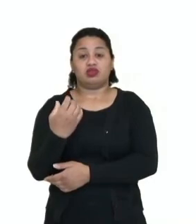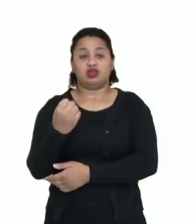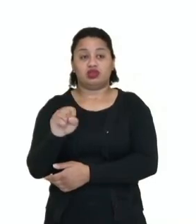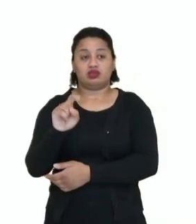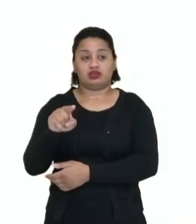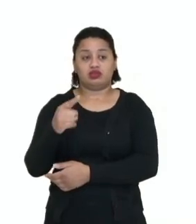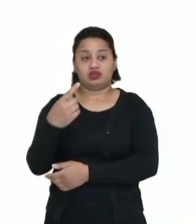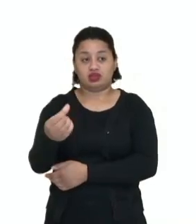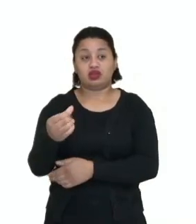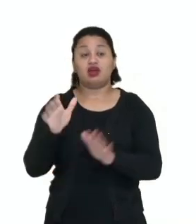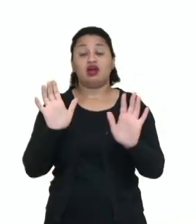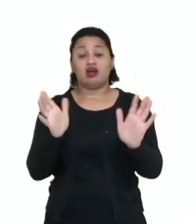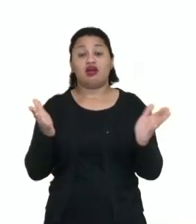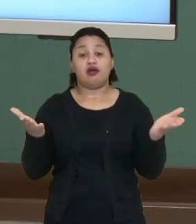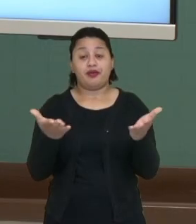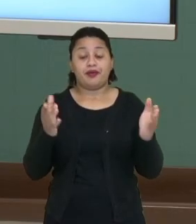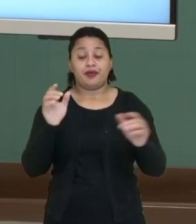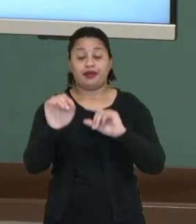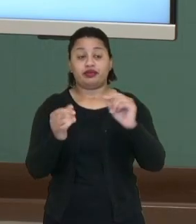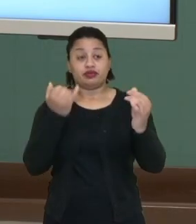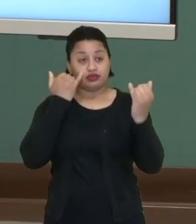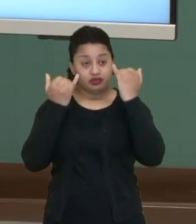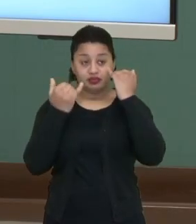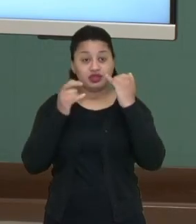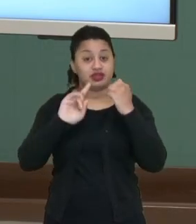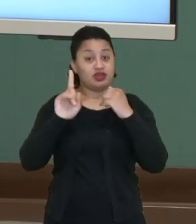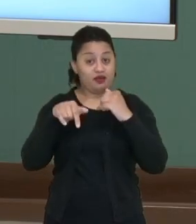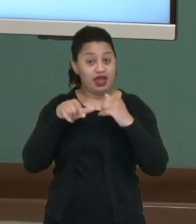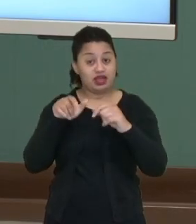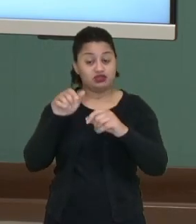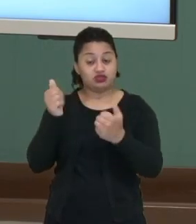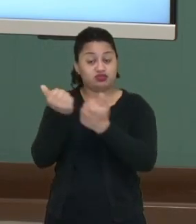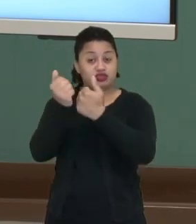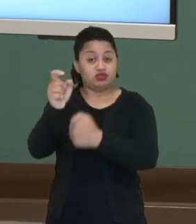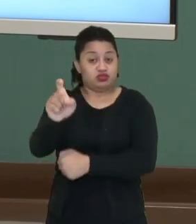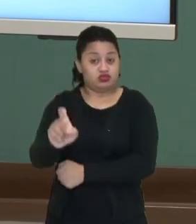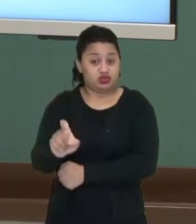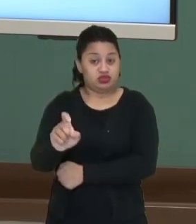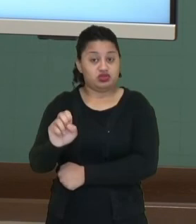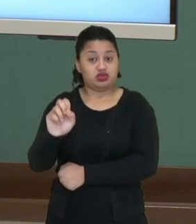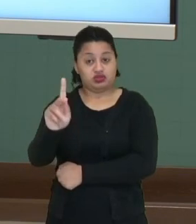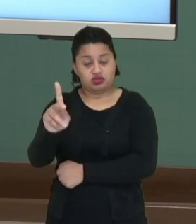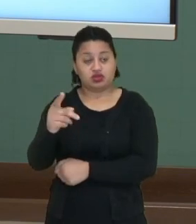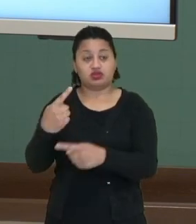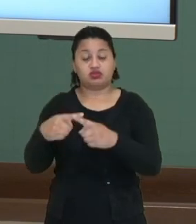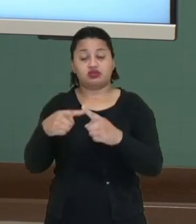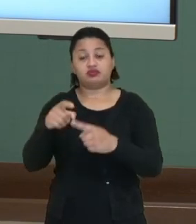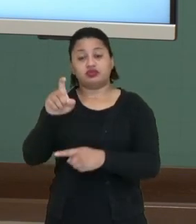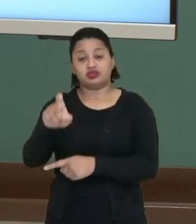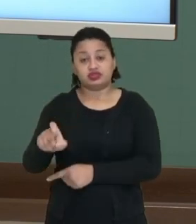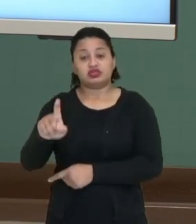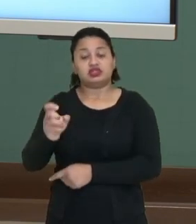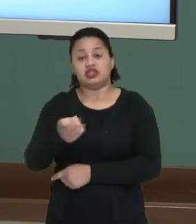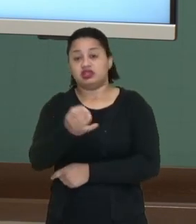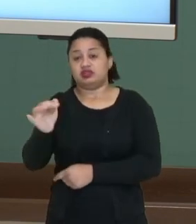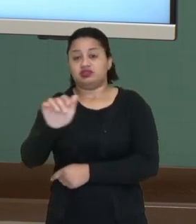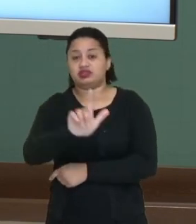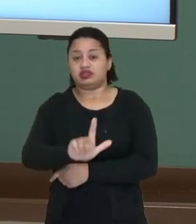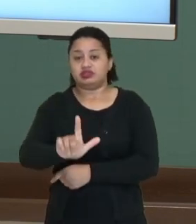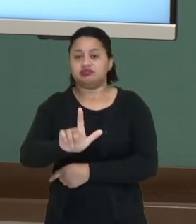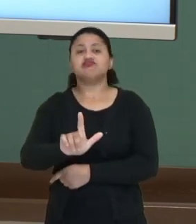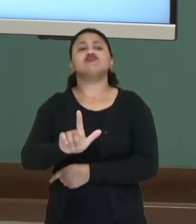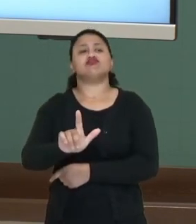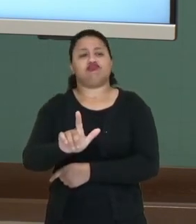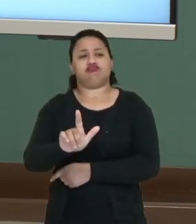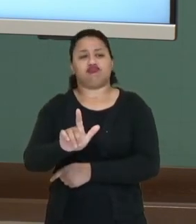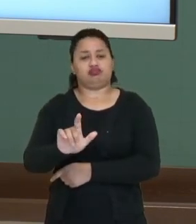248,16? Agora, essa informação ela não entra mais no lugar do x, concorda? Porque o x, quantidade de litros.